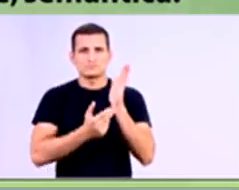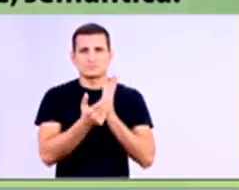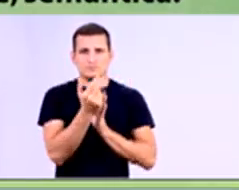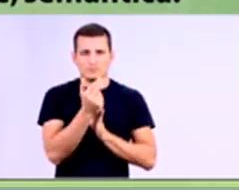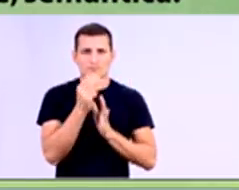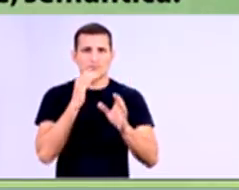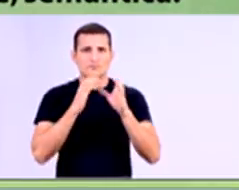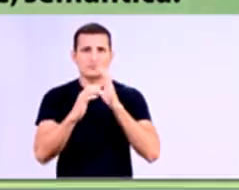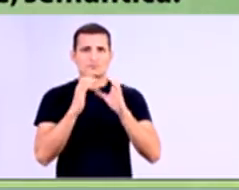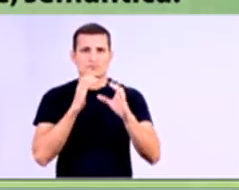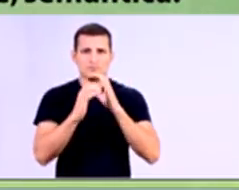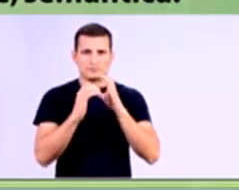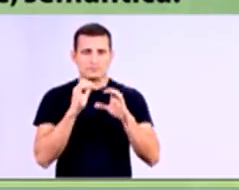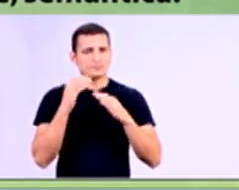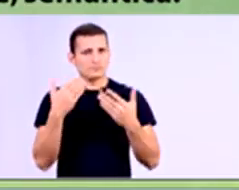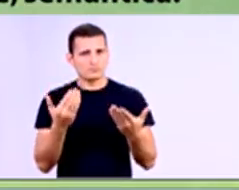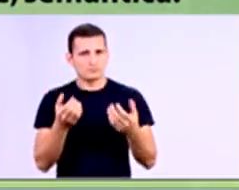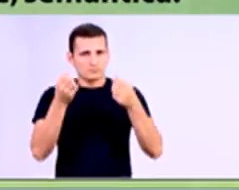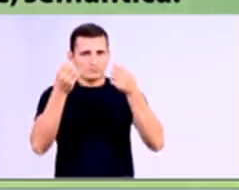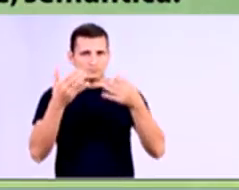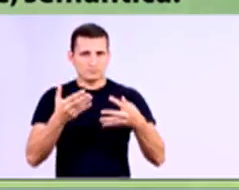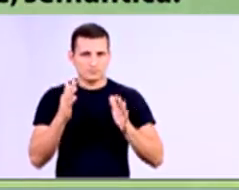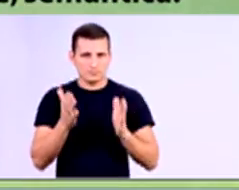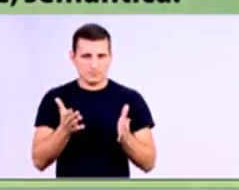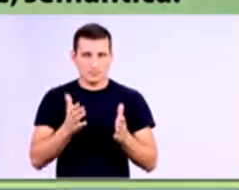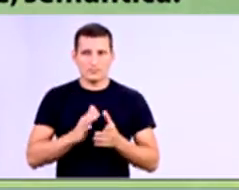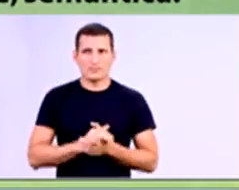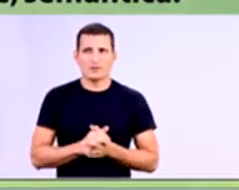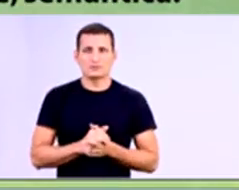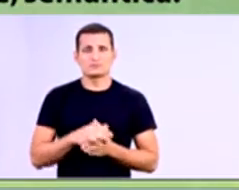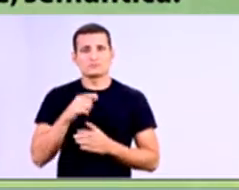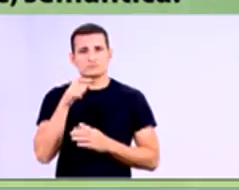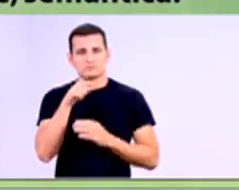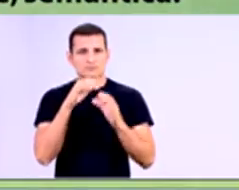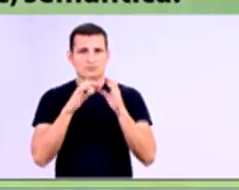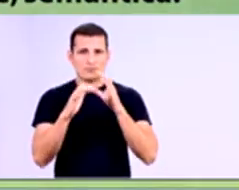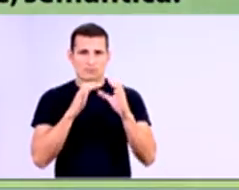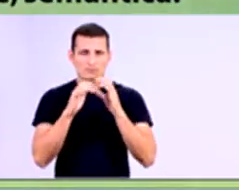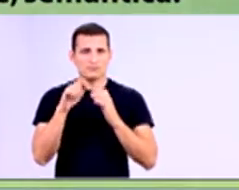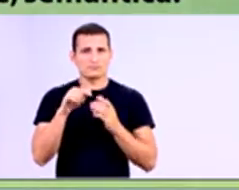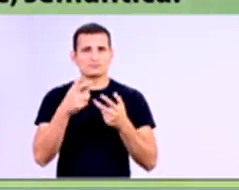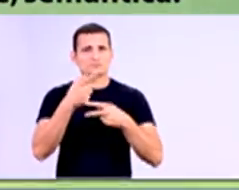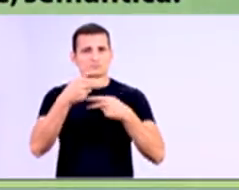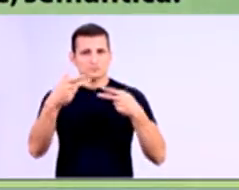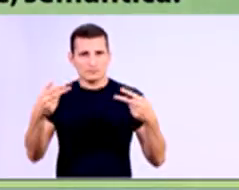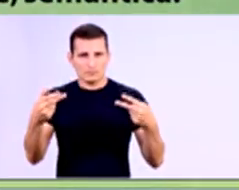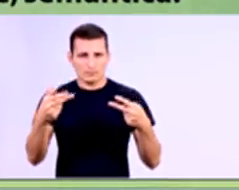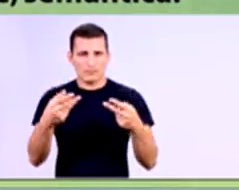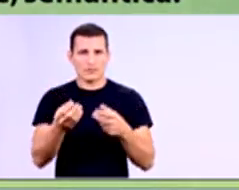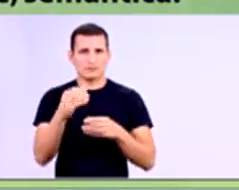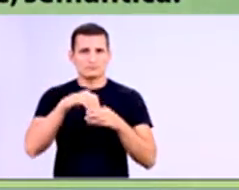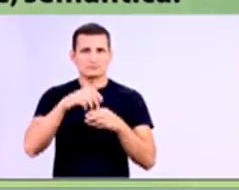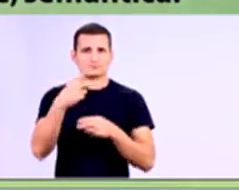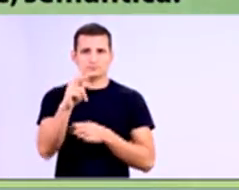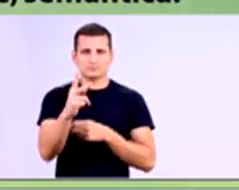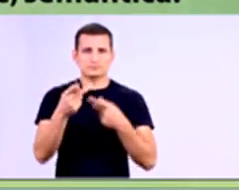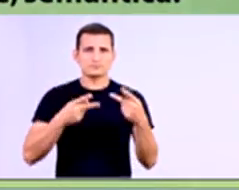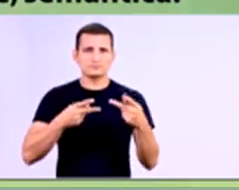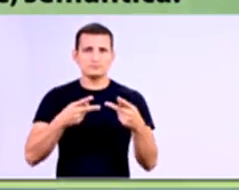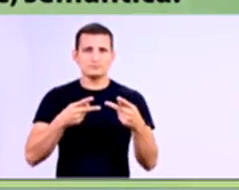a comunicação, como eu falei, e essa comunicação aqui seria entre os objetos dentro do seu